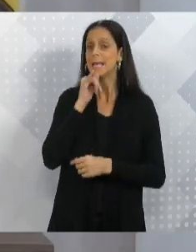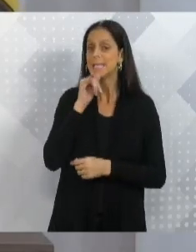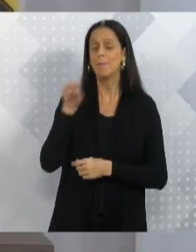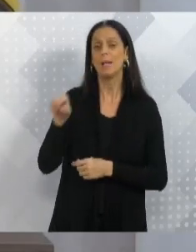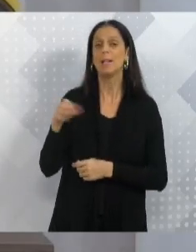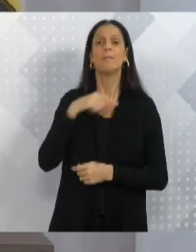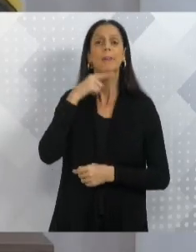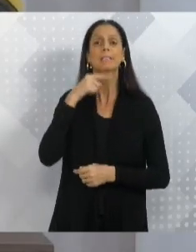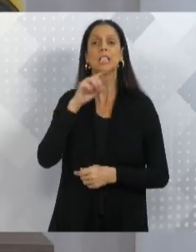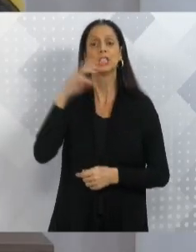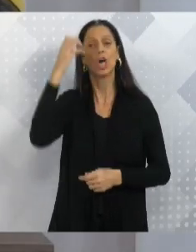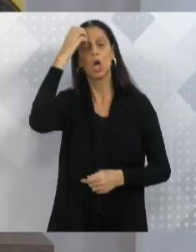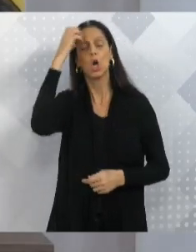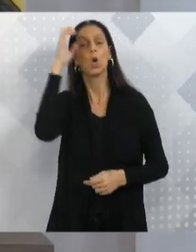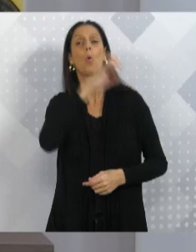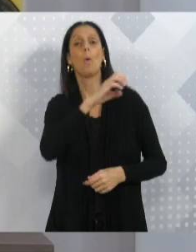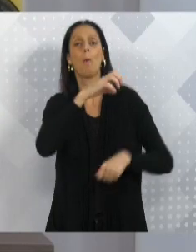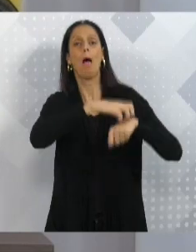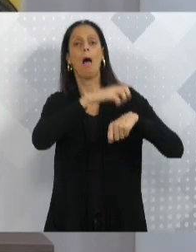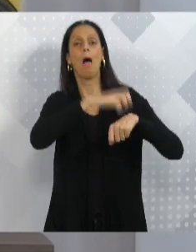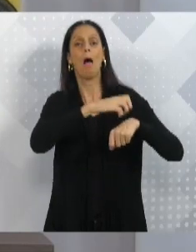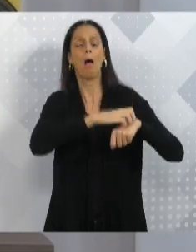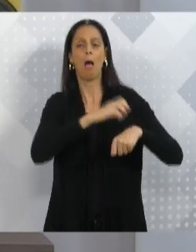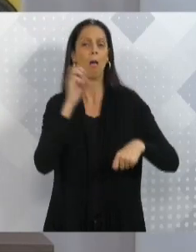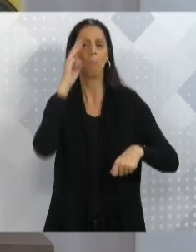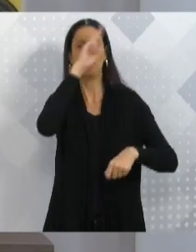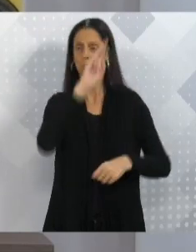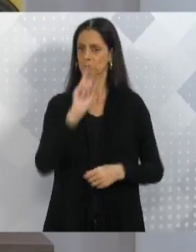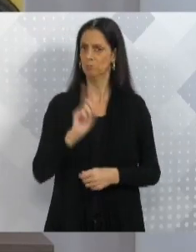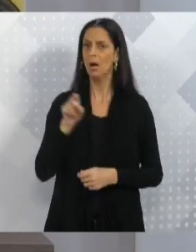merece, independente da lambança que o Moisés fez,